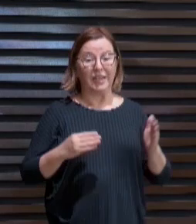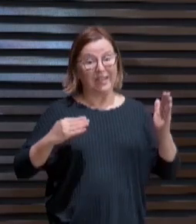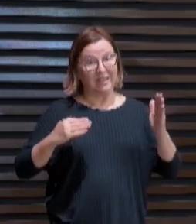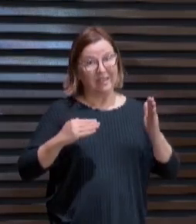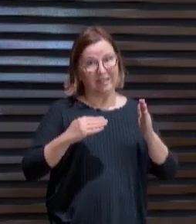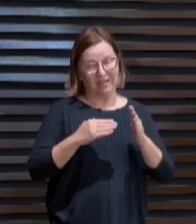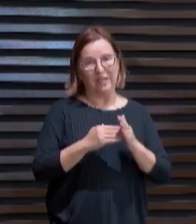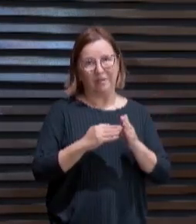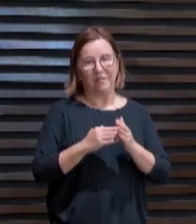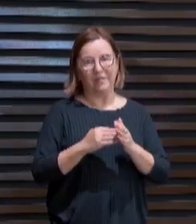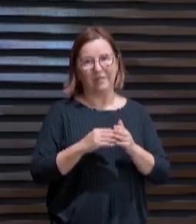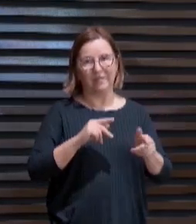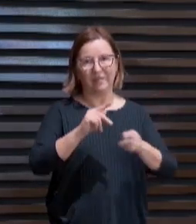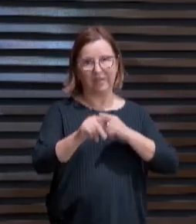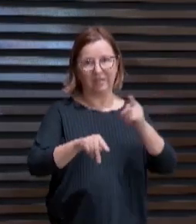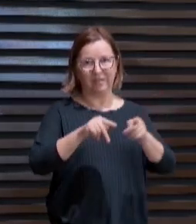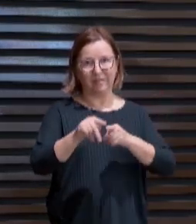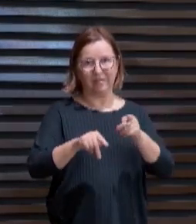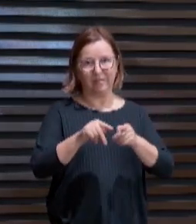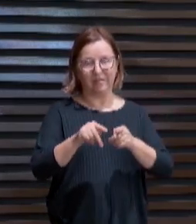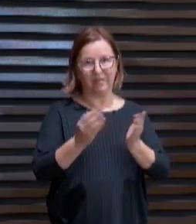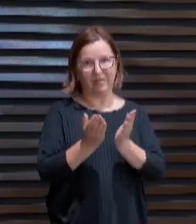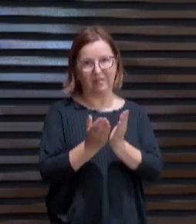fundo, queridos, não é apenas